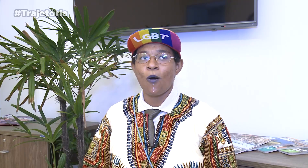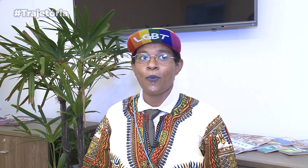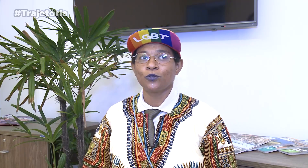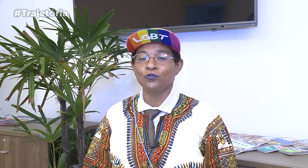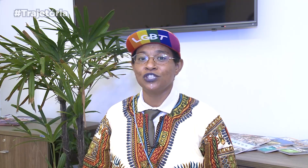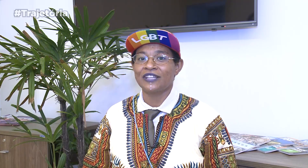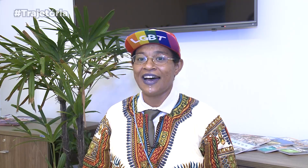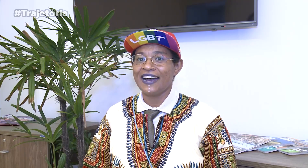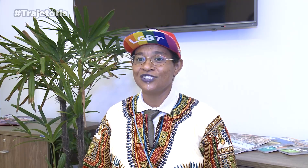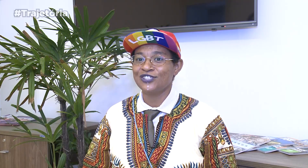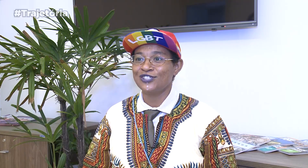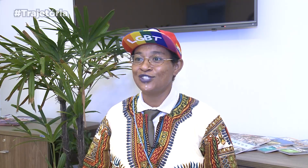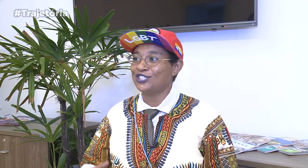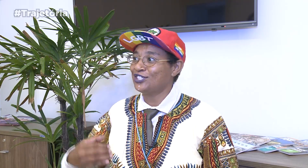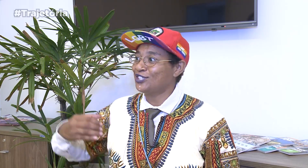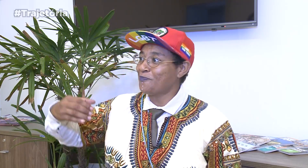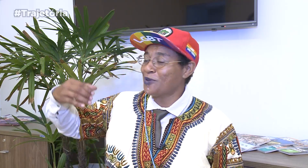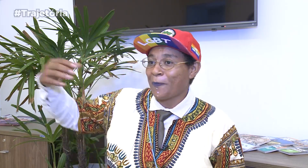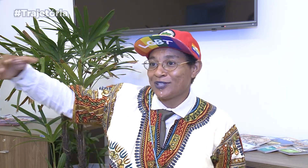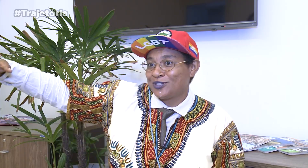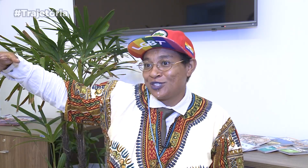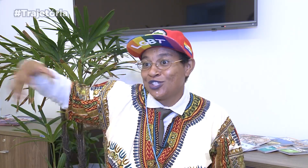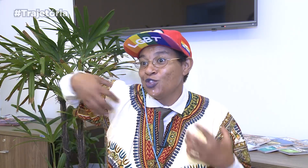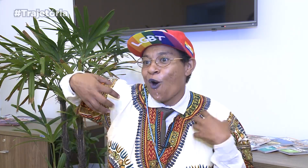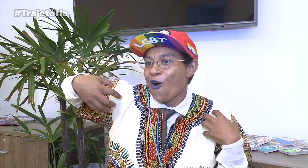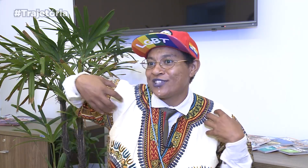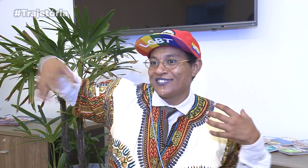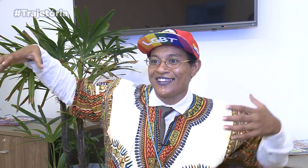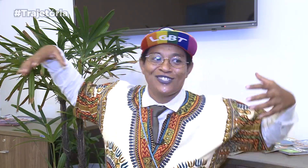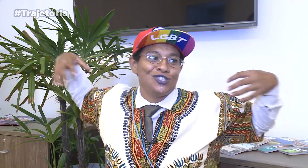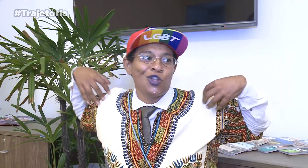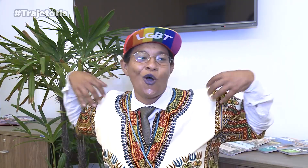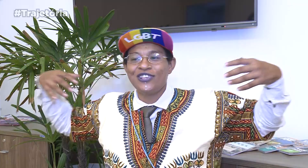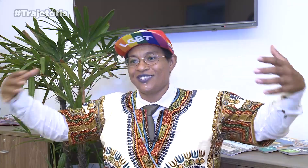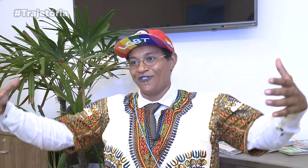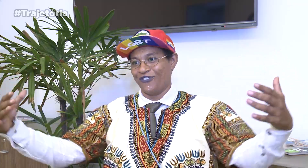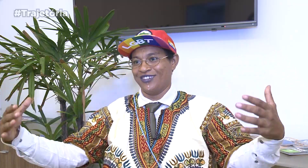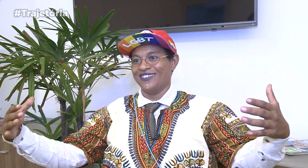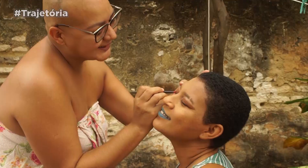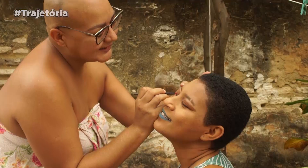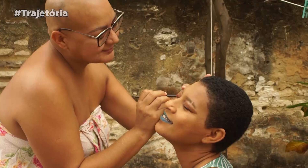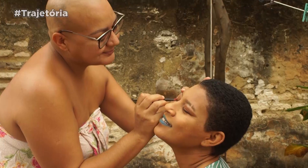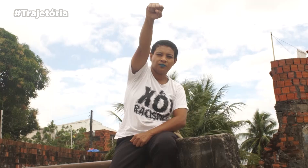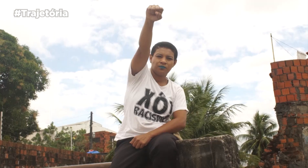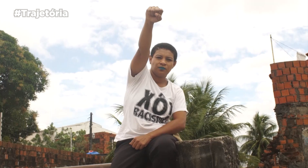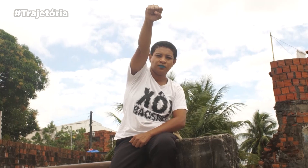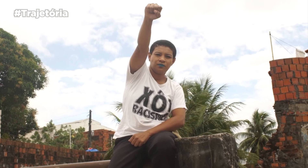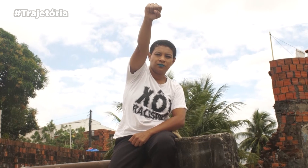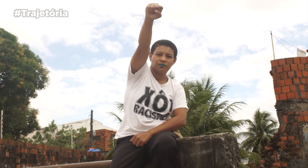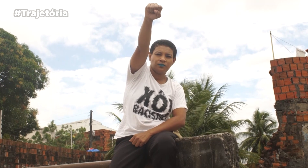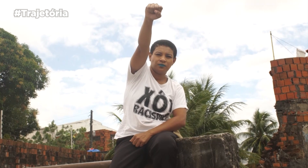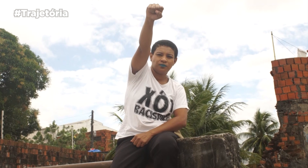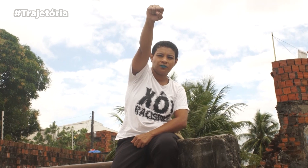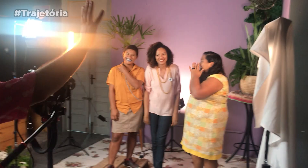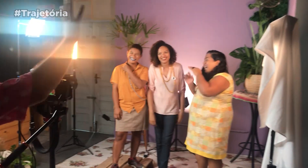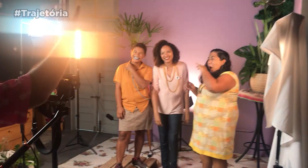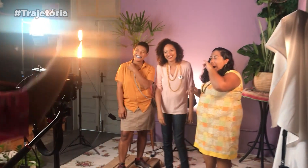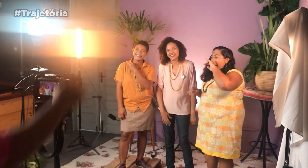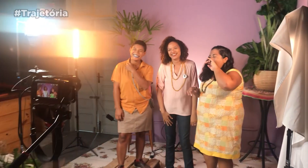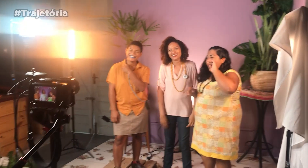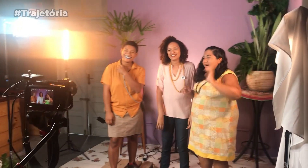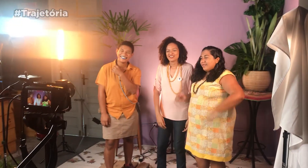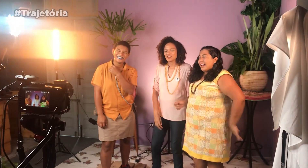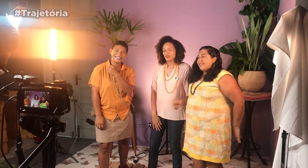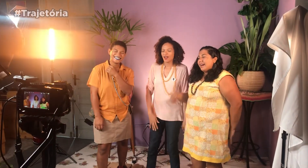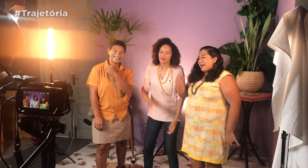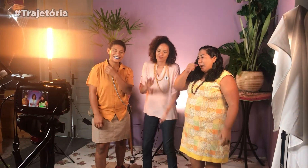também uma oportunidade de nós, né? Assim, de nós se ver. Uma feminista nata que demorou um pouco